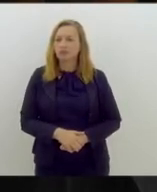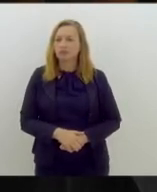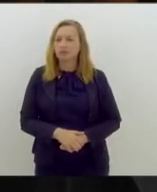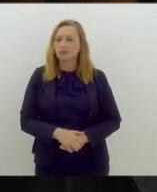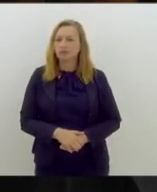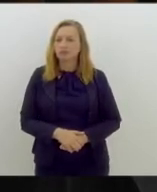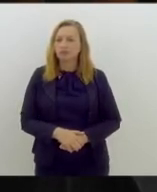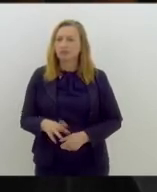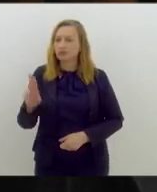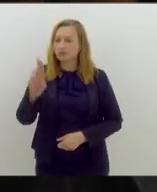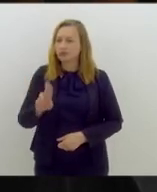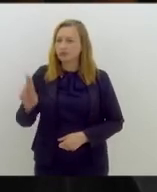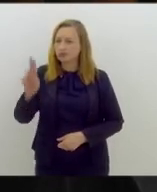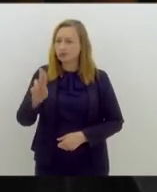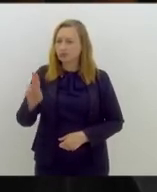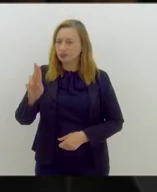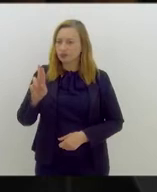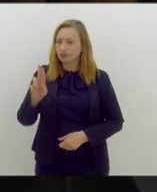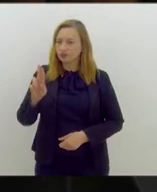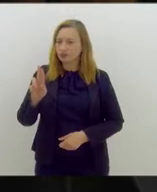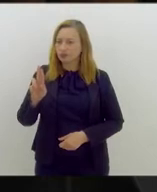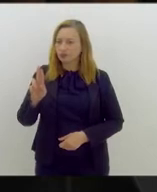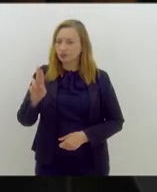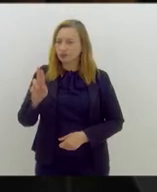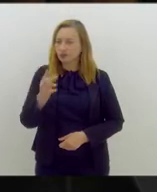do uso da máquina pública